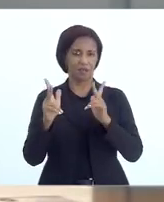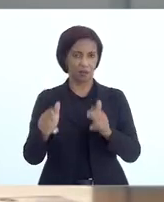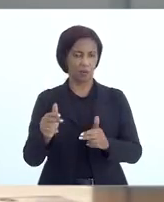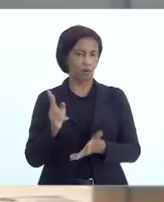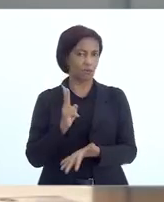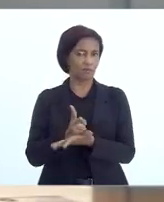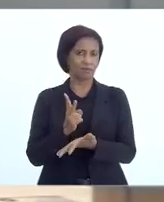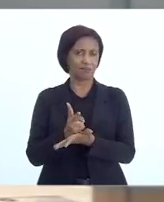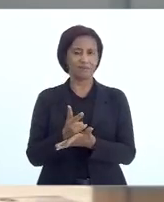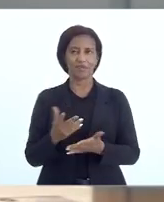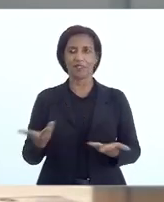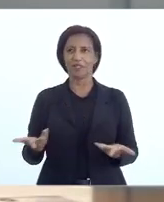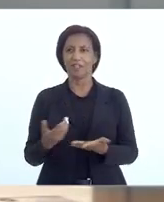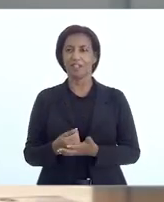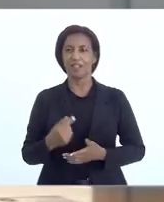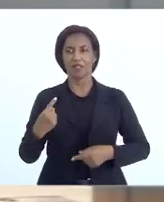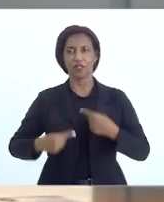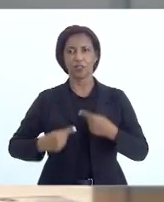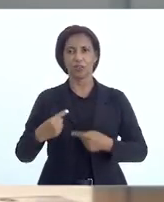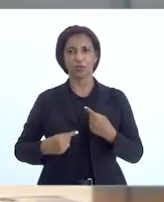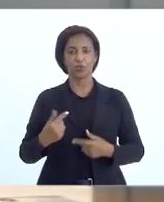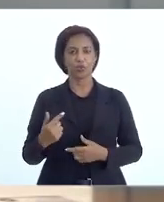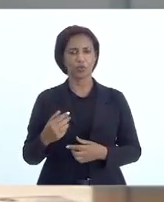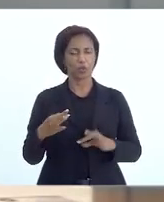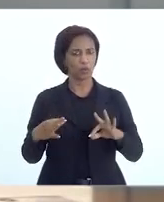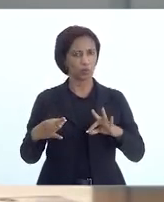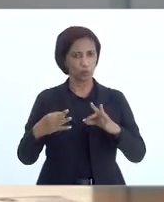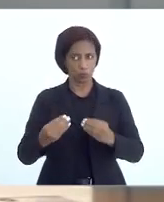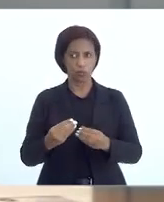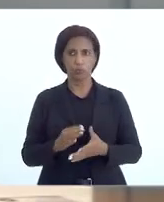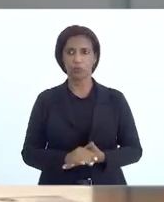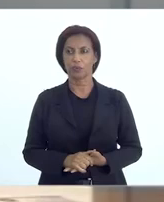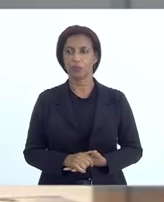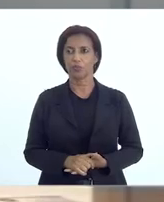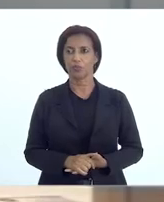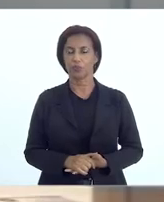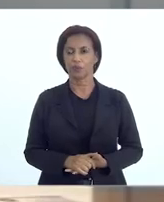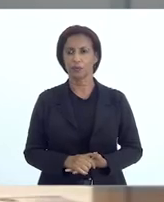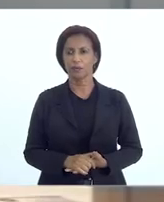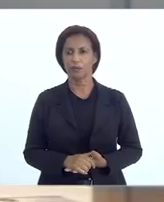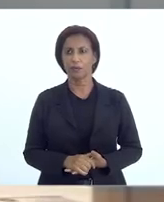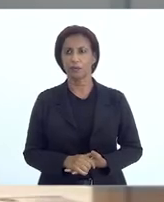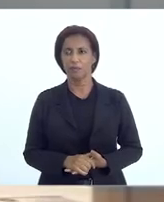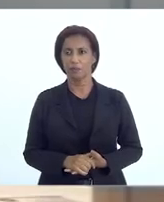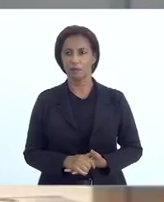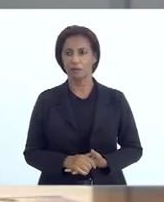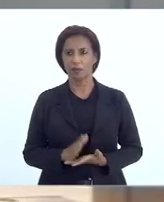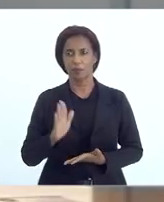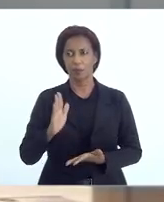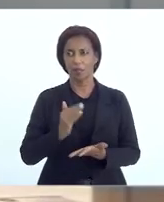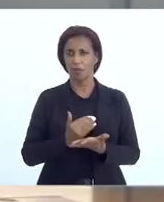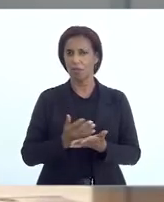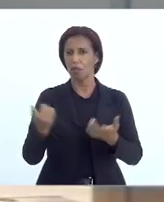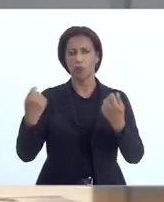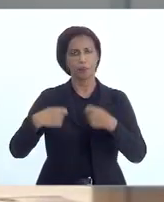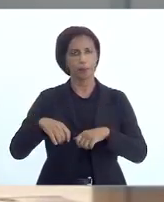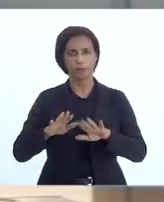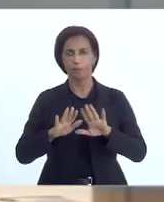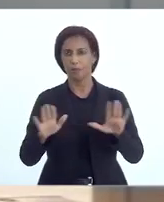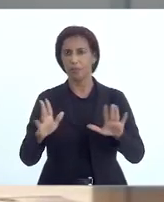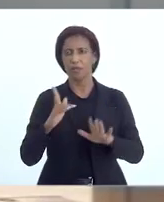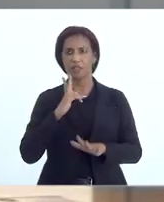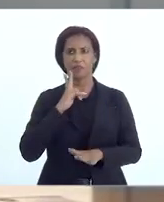sempre fiz inclusive nas discussões do ano da presidência todo o concursado mas não precisa aqui